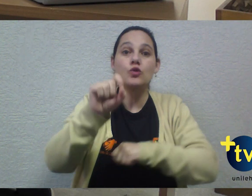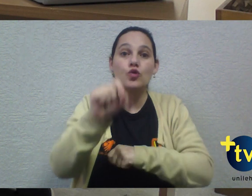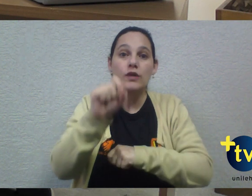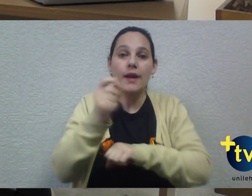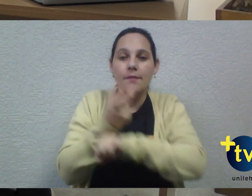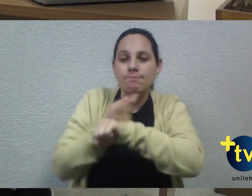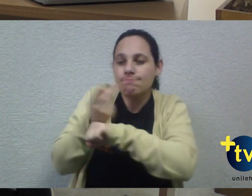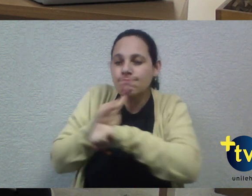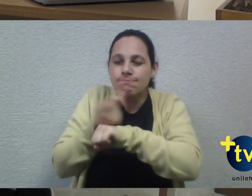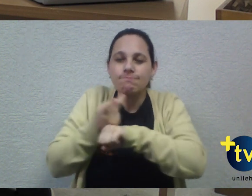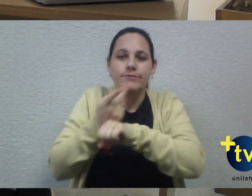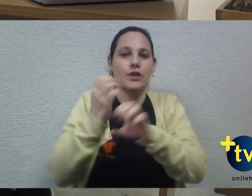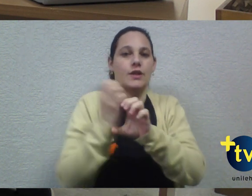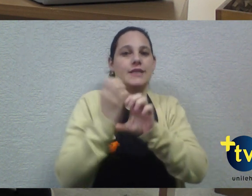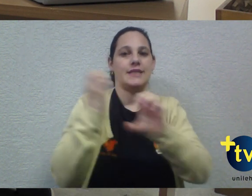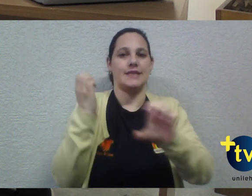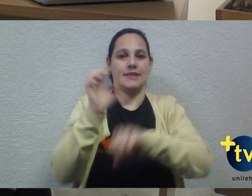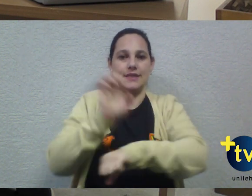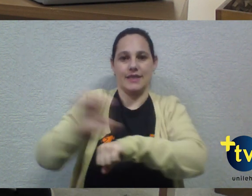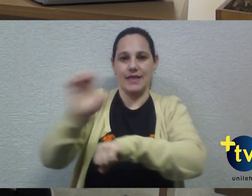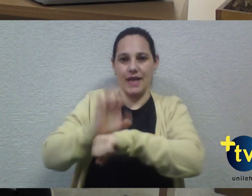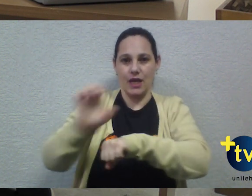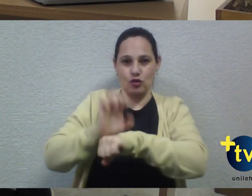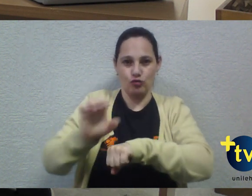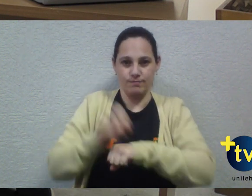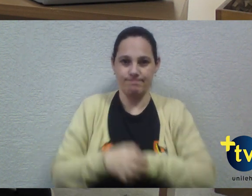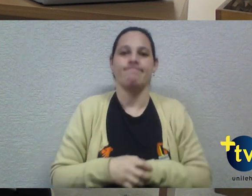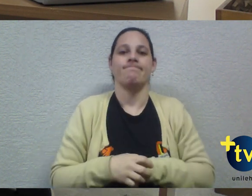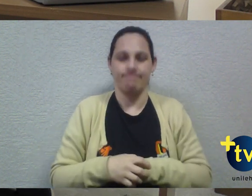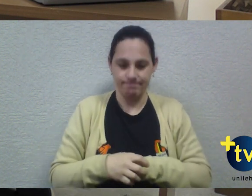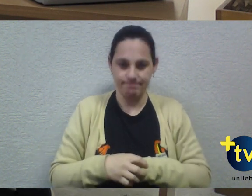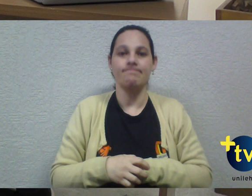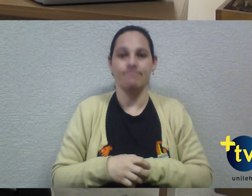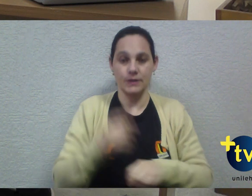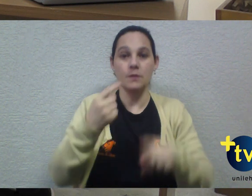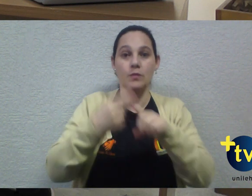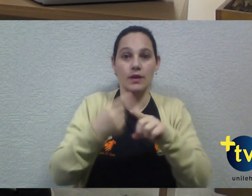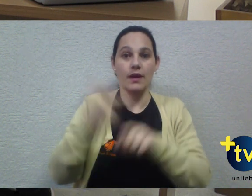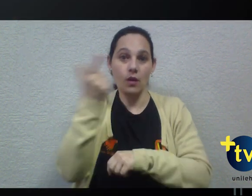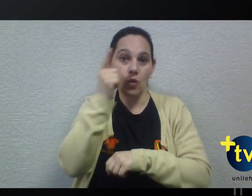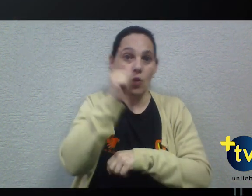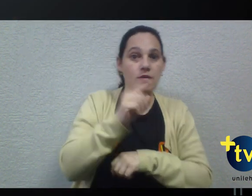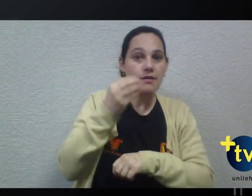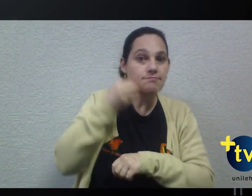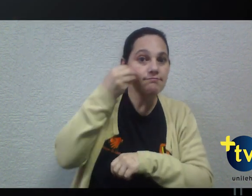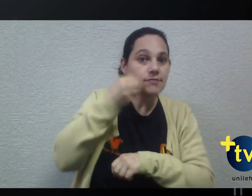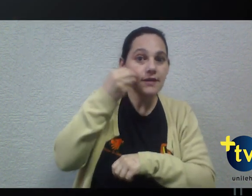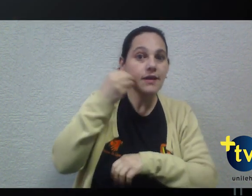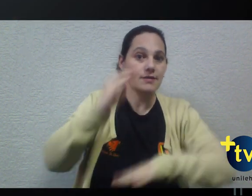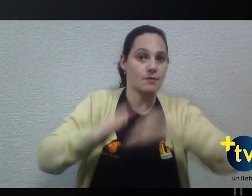experiência através por estágio, que a partir daí você consegue construir a primeira experiência na